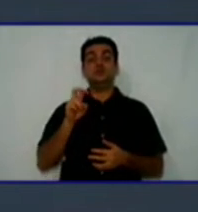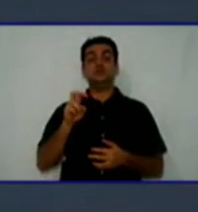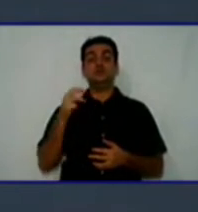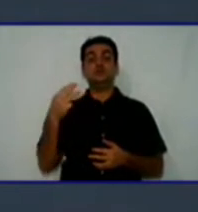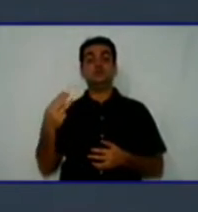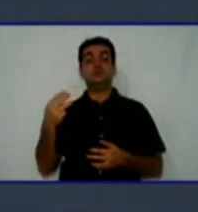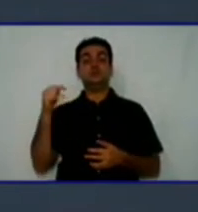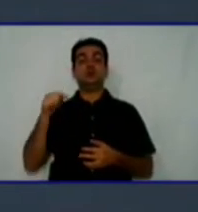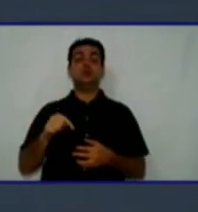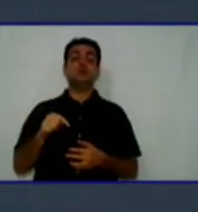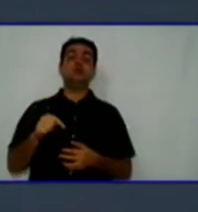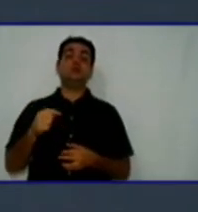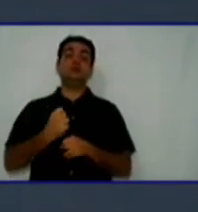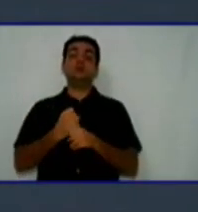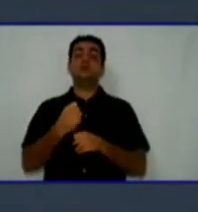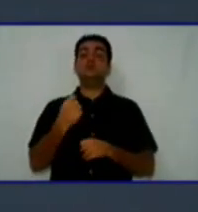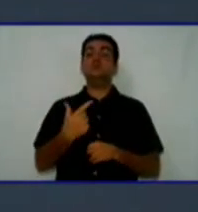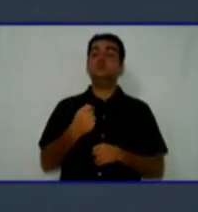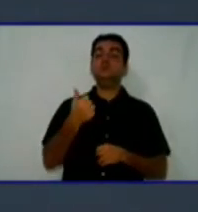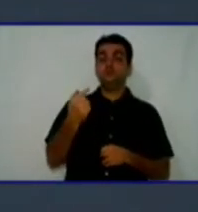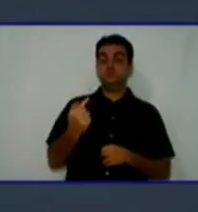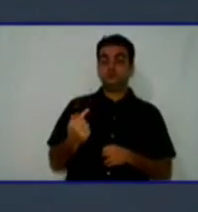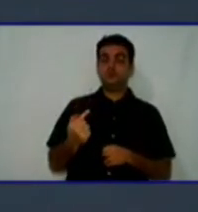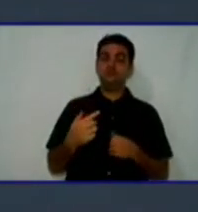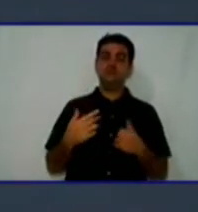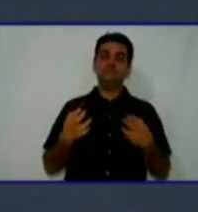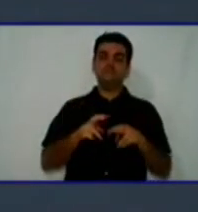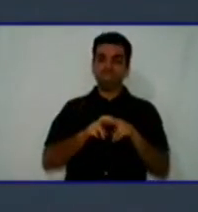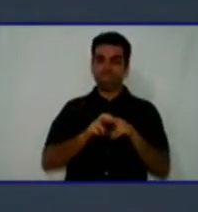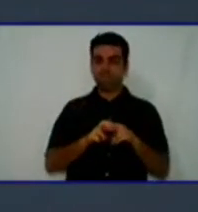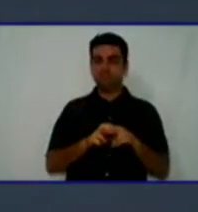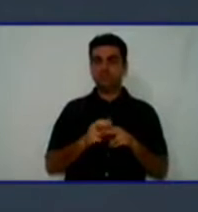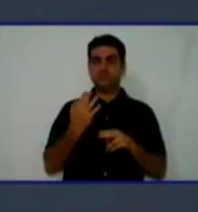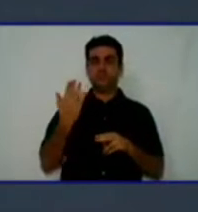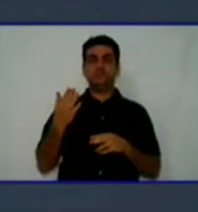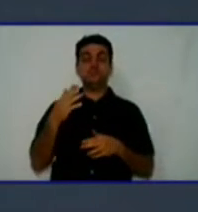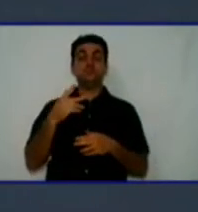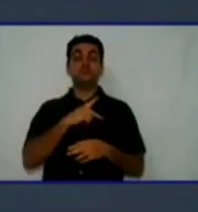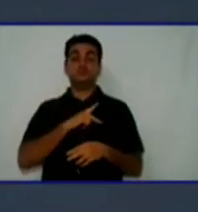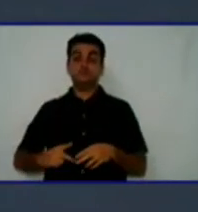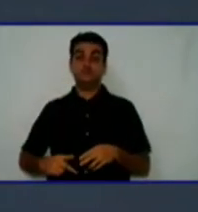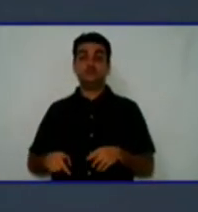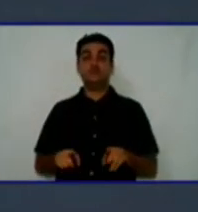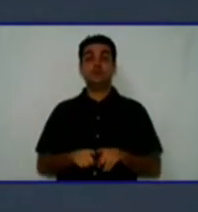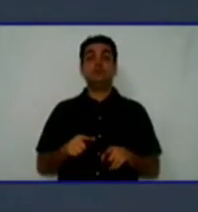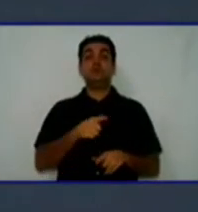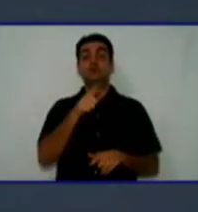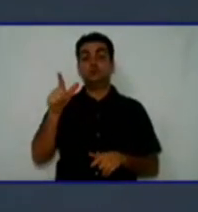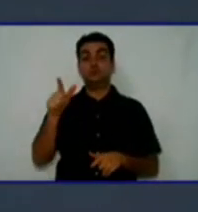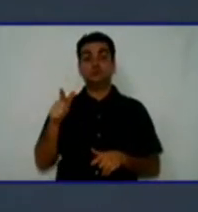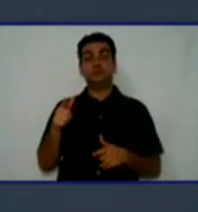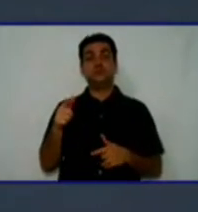23553 de 2017. Por essas razões, senhor presidente e eminentes pares, eu